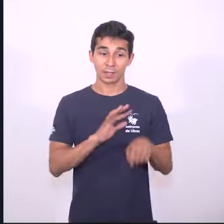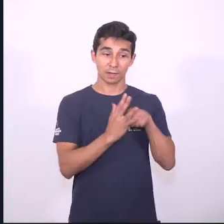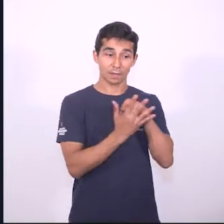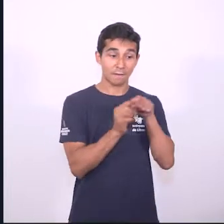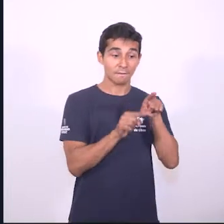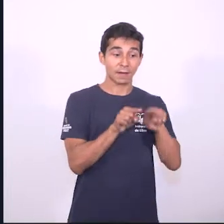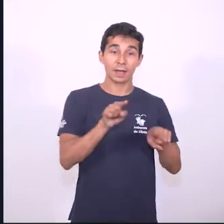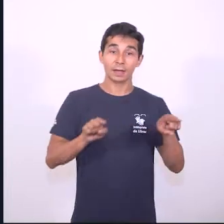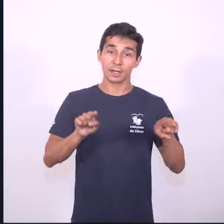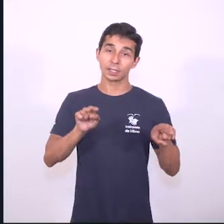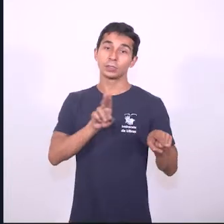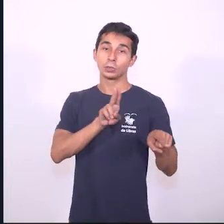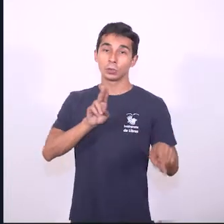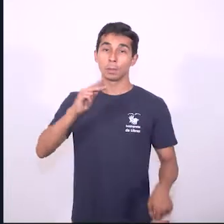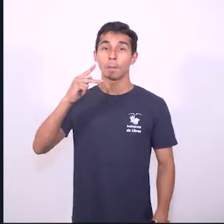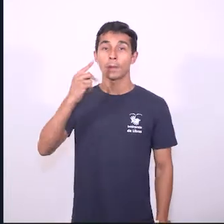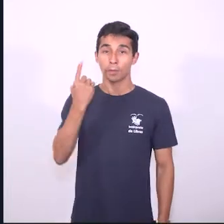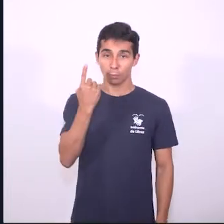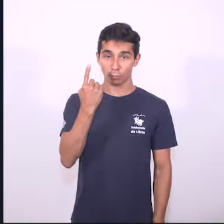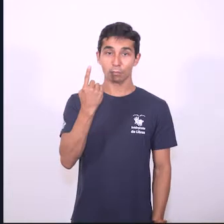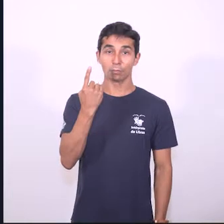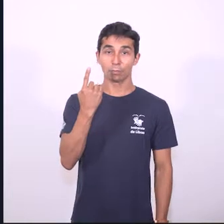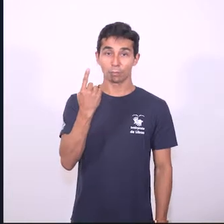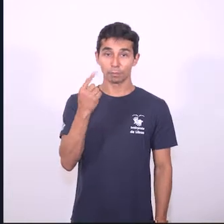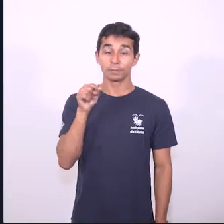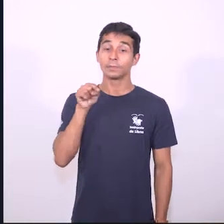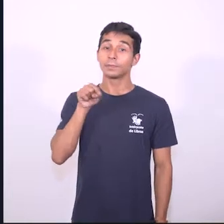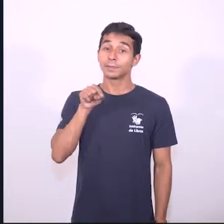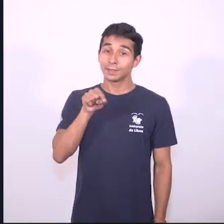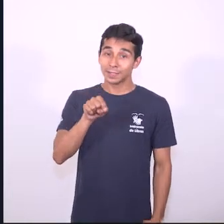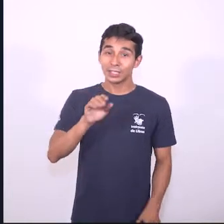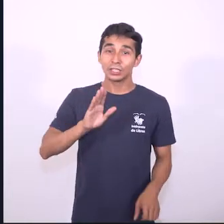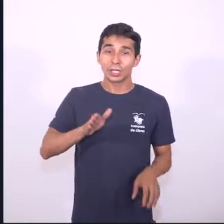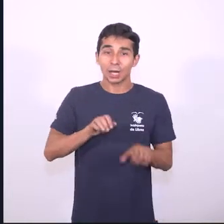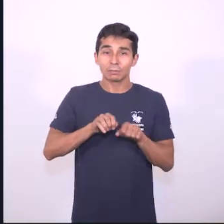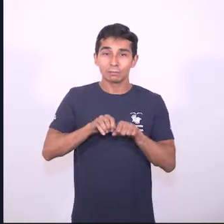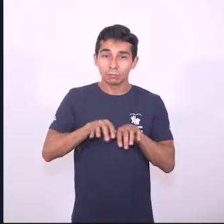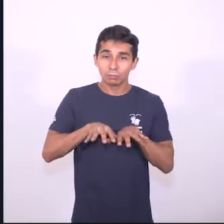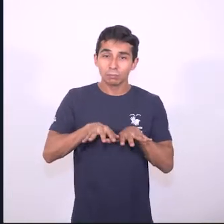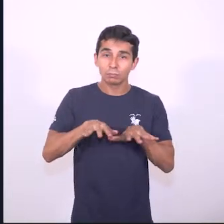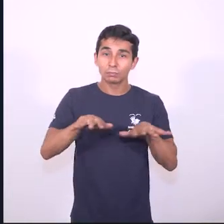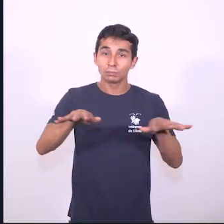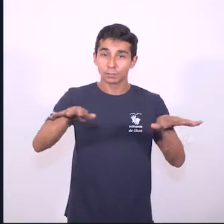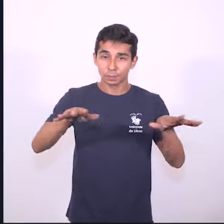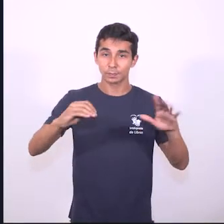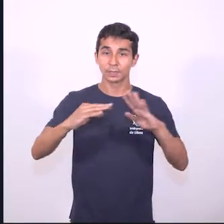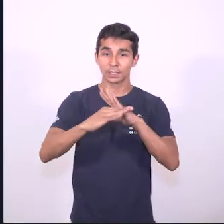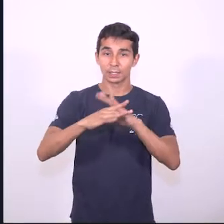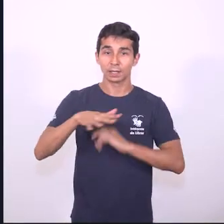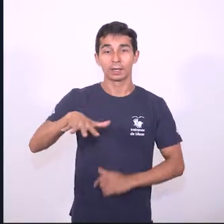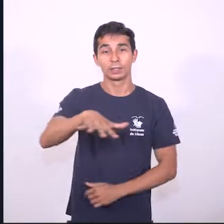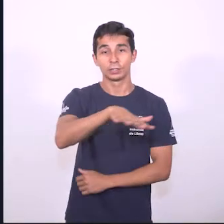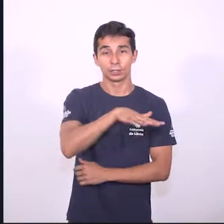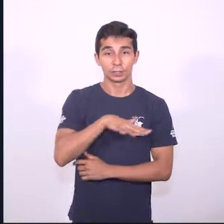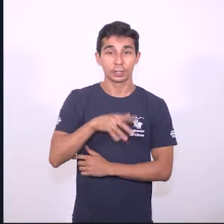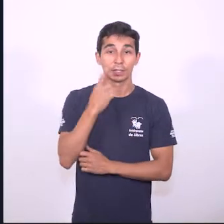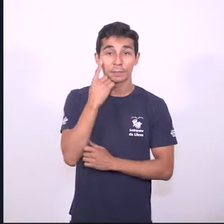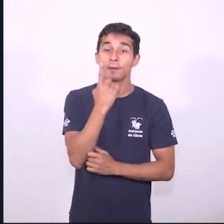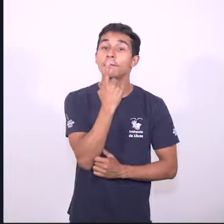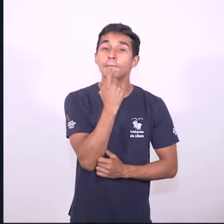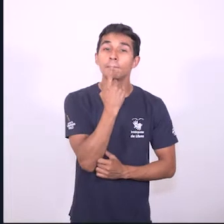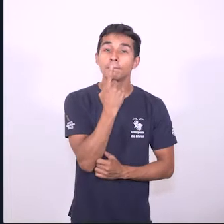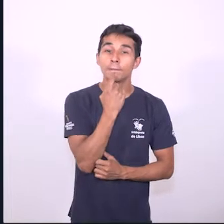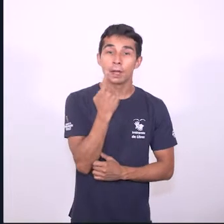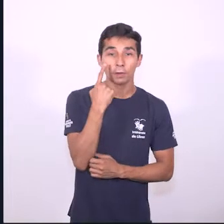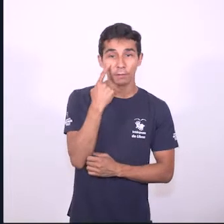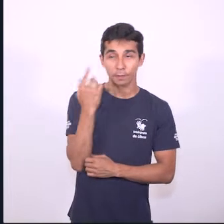então, portanto, muito claro que já está em toda a cidade, e também os pontos vermelhos, né? Que